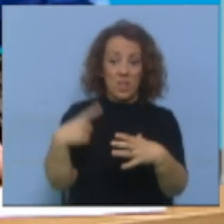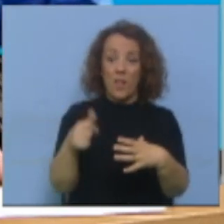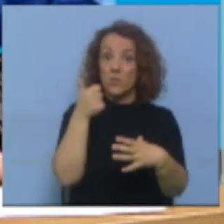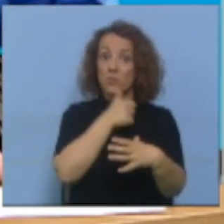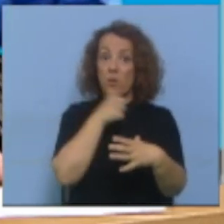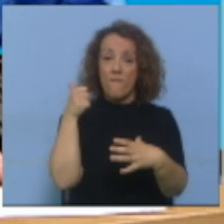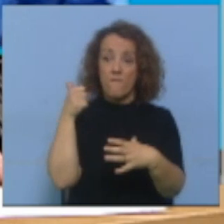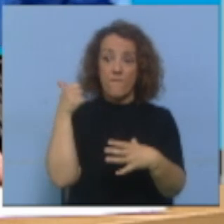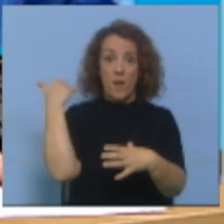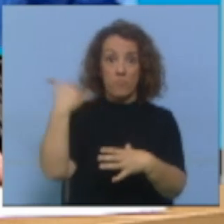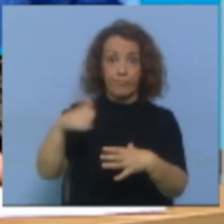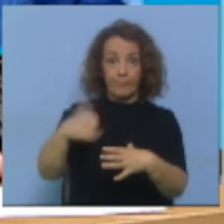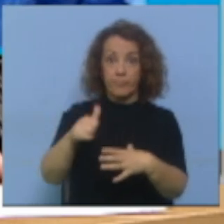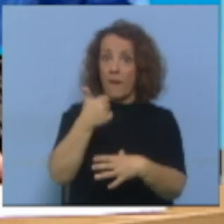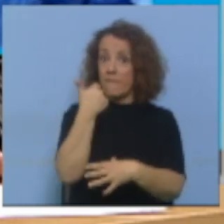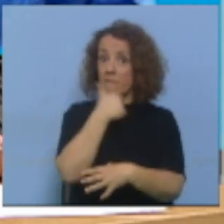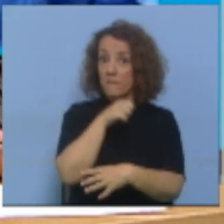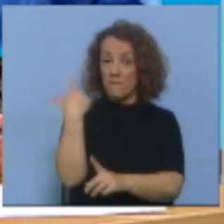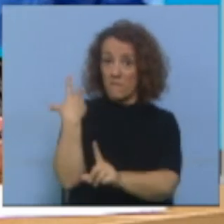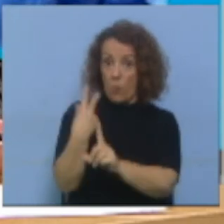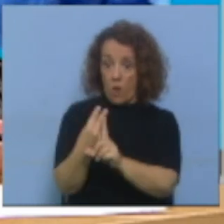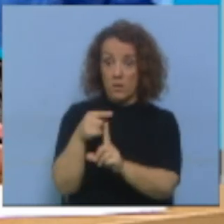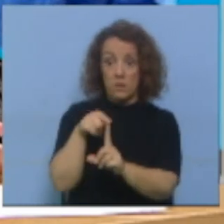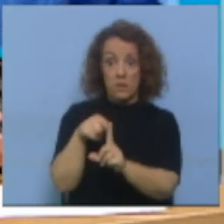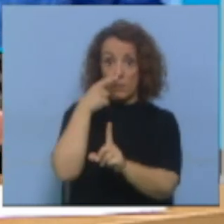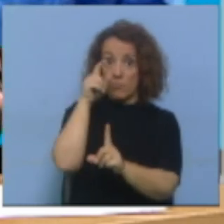violência, essas pessoas não devem